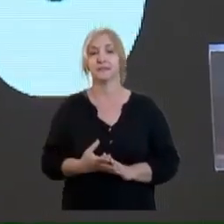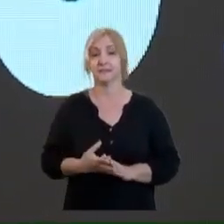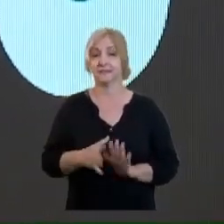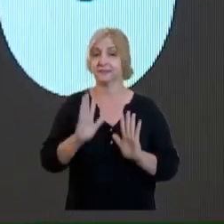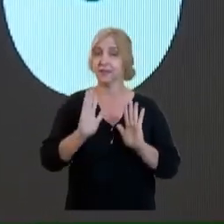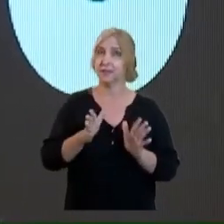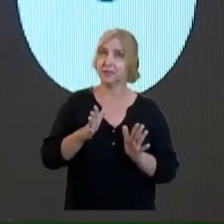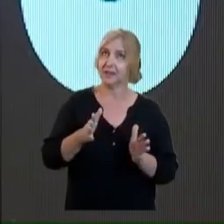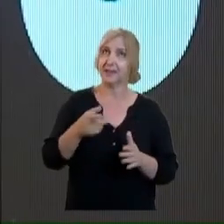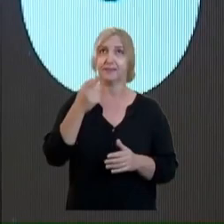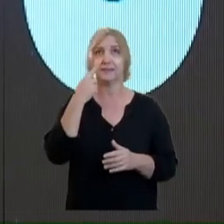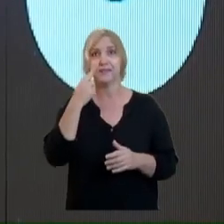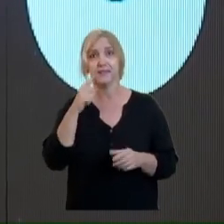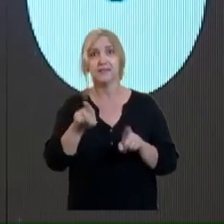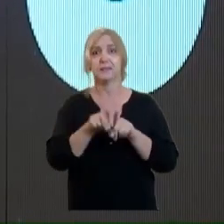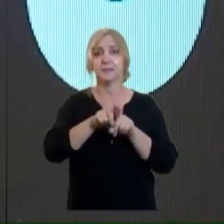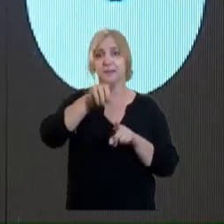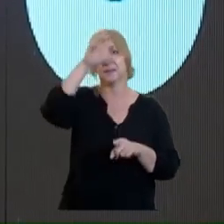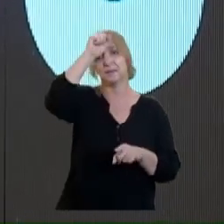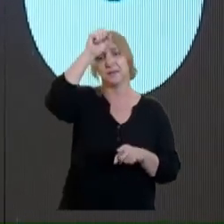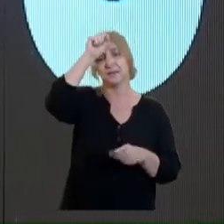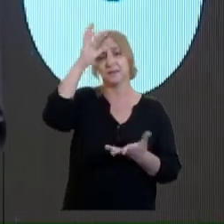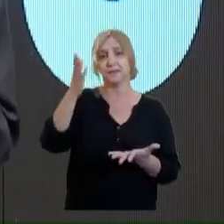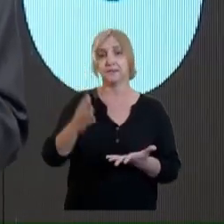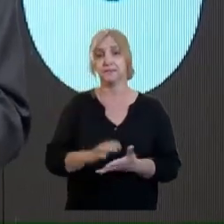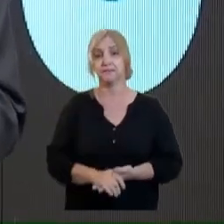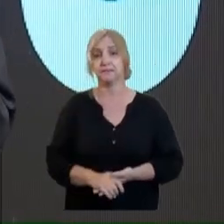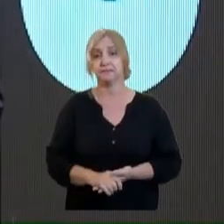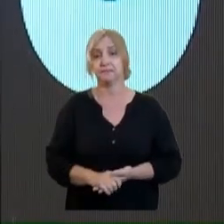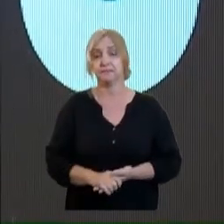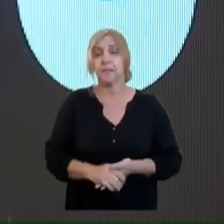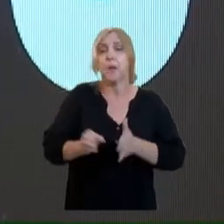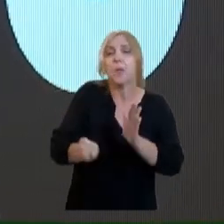ou aquilo que eu aprendi. Então olha,